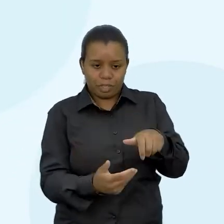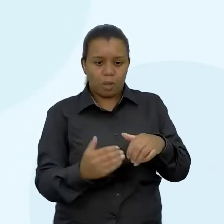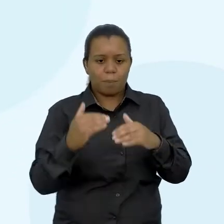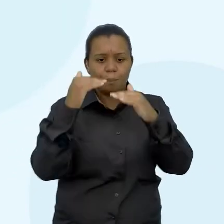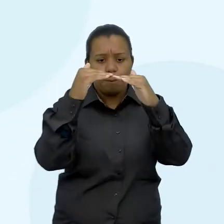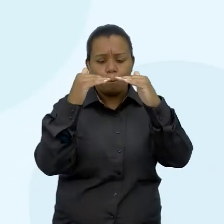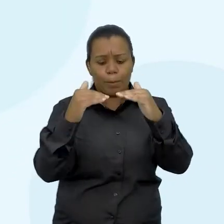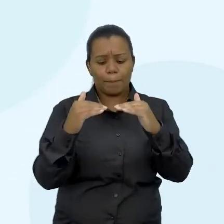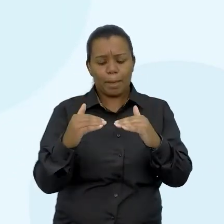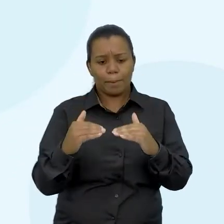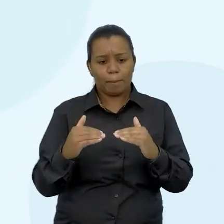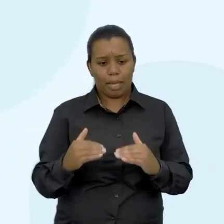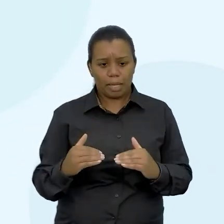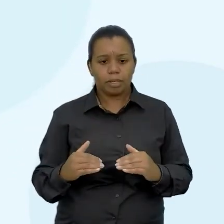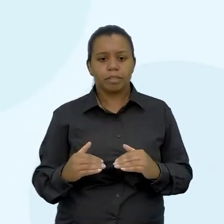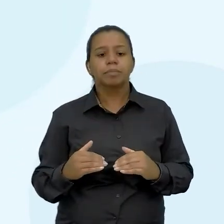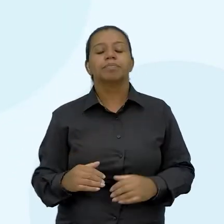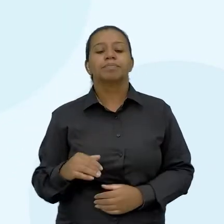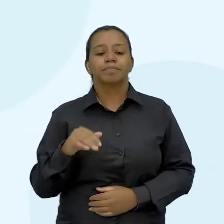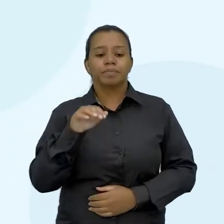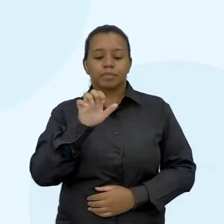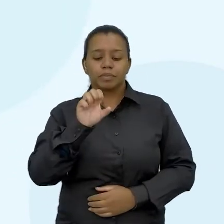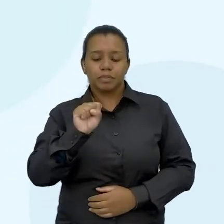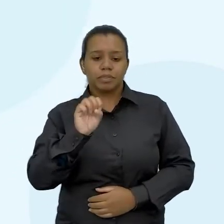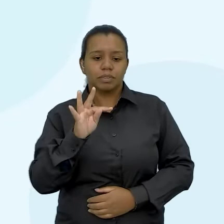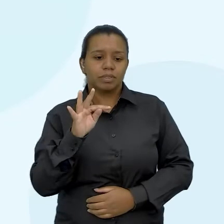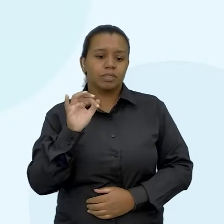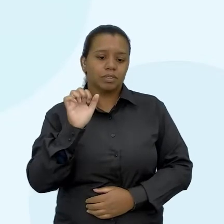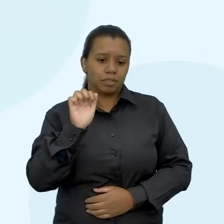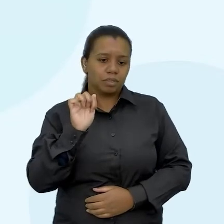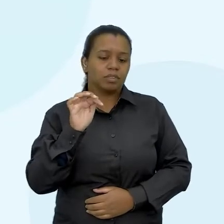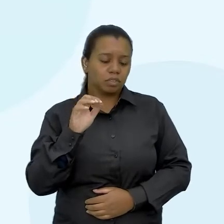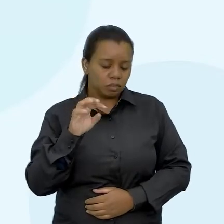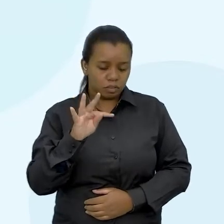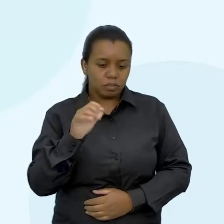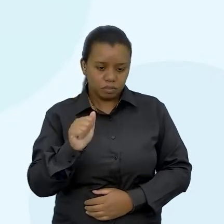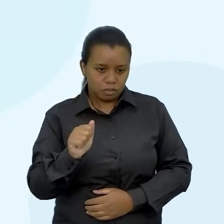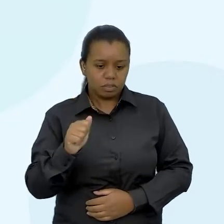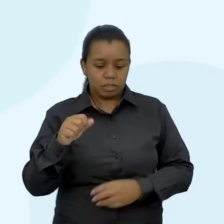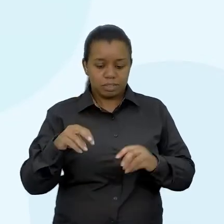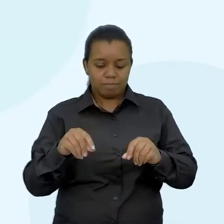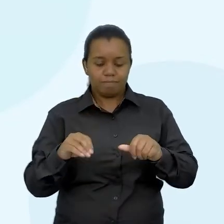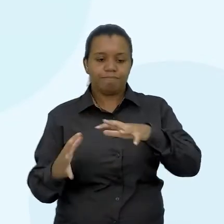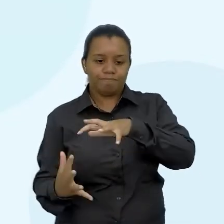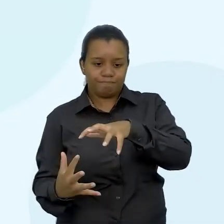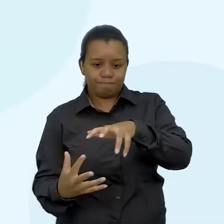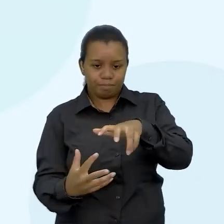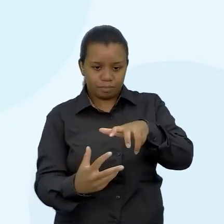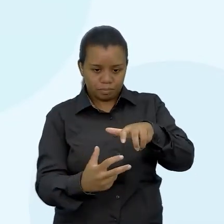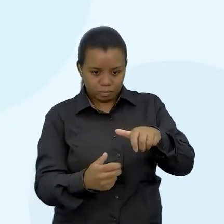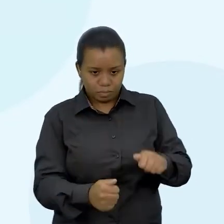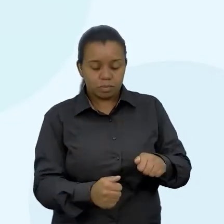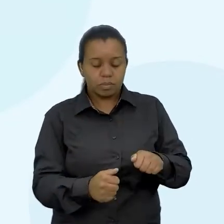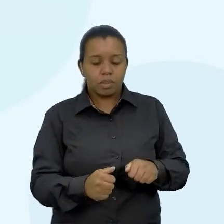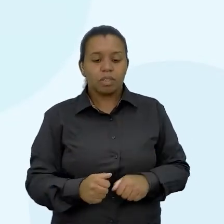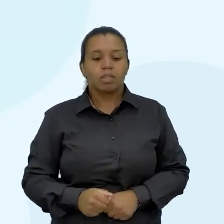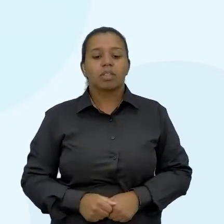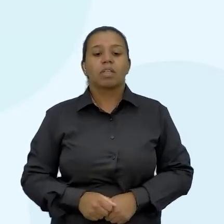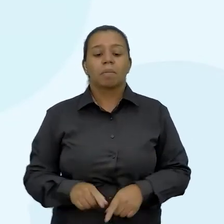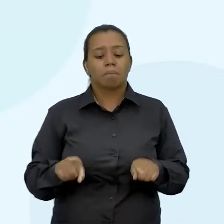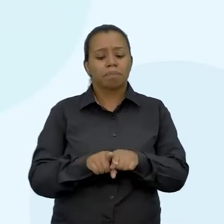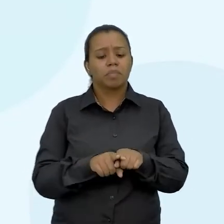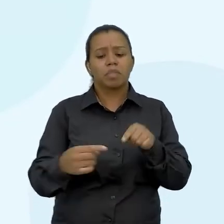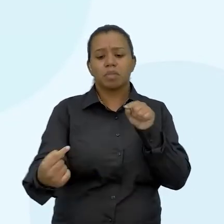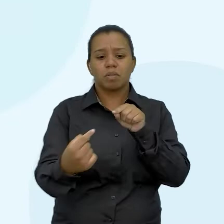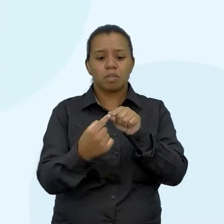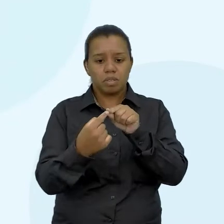camadas das esferas terrestres. A criosfera tem muito a ver, né, com águas aí congeladas, né? Então tem